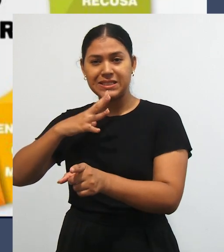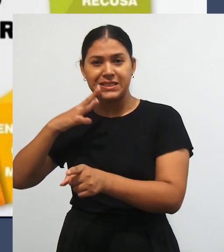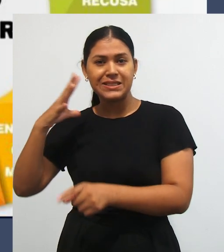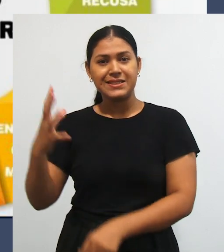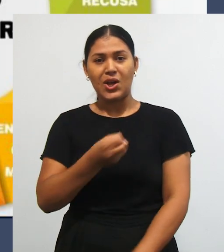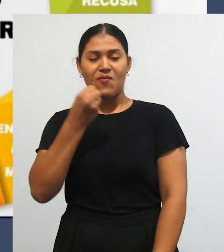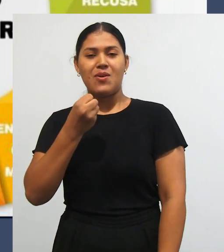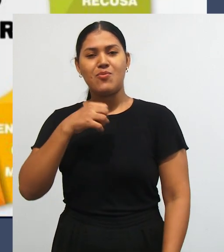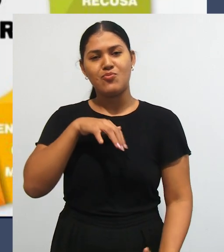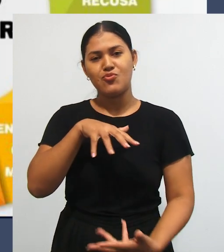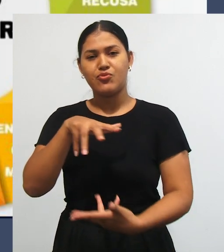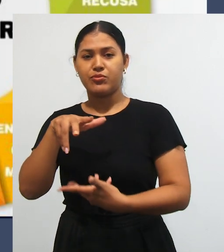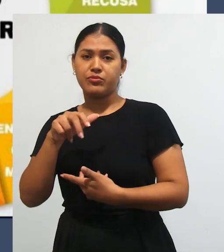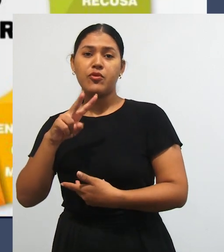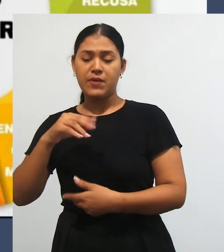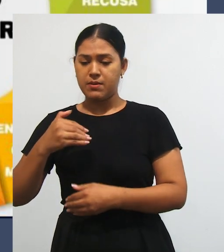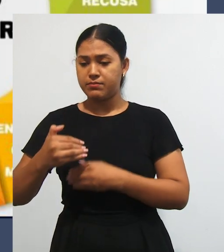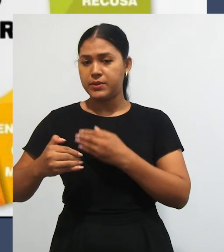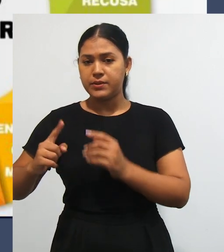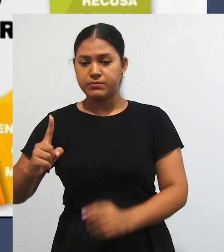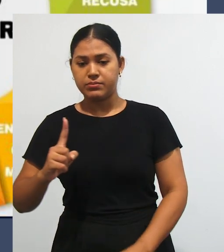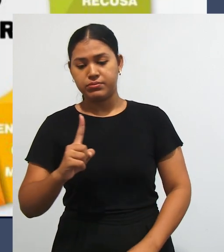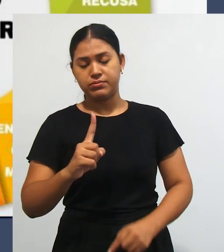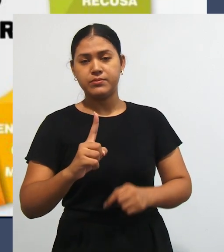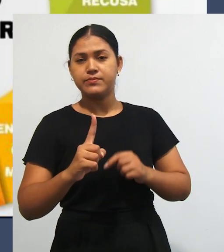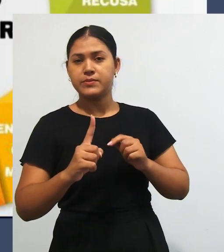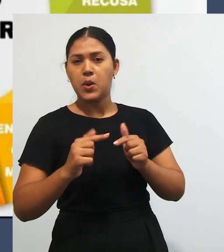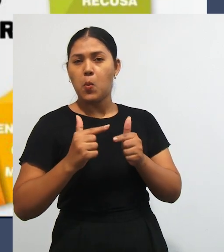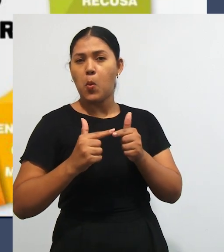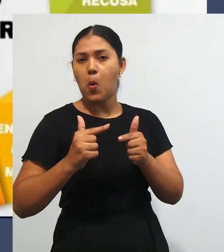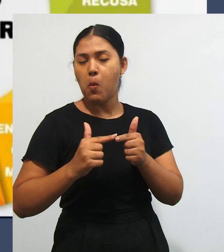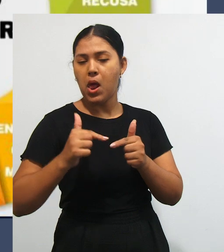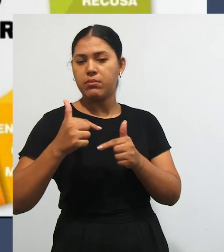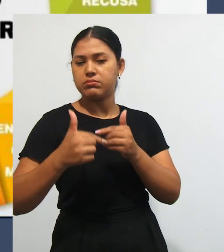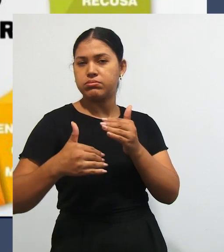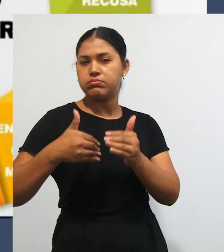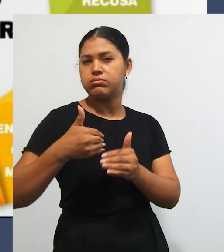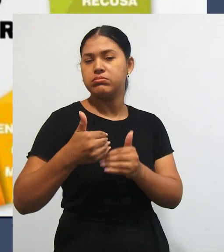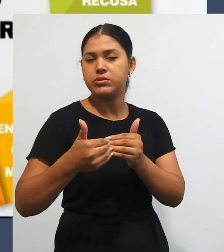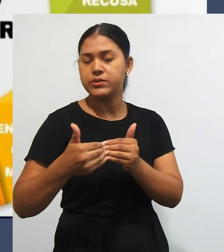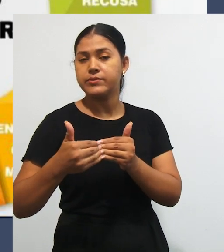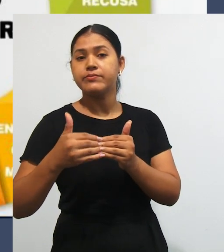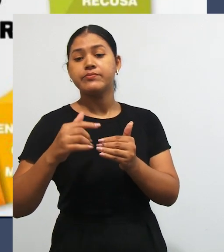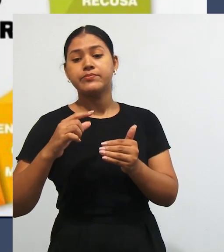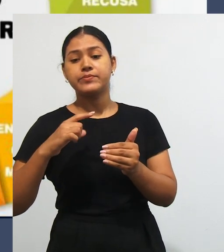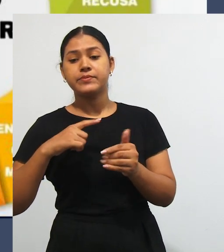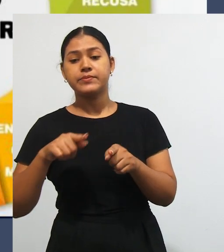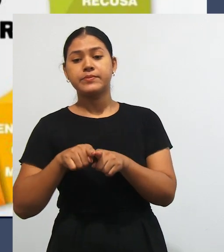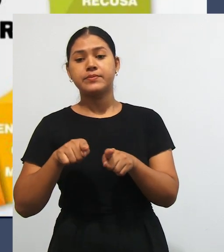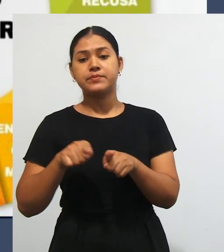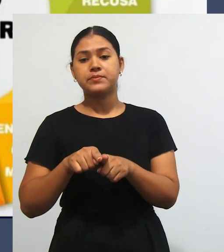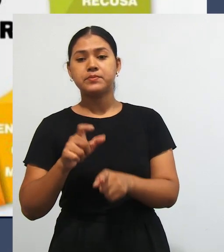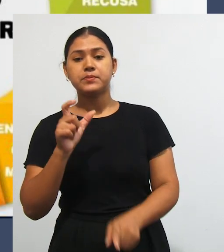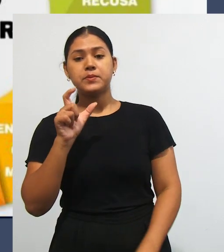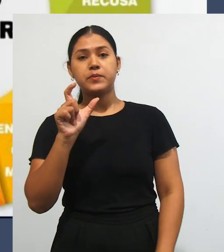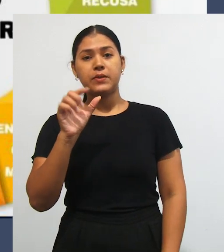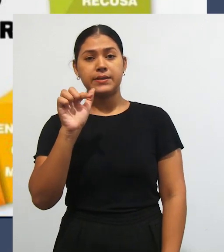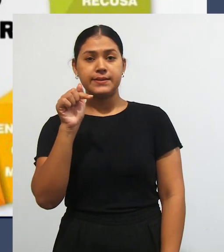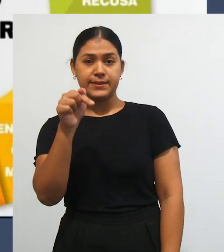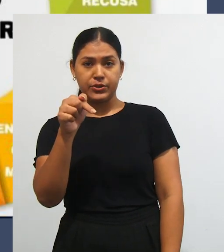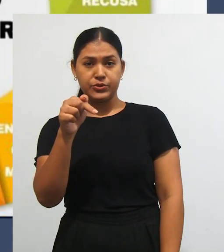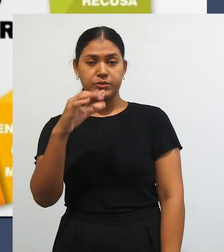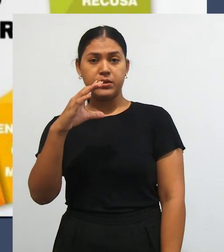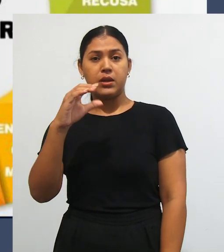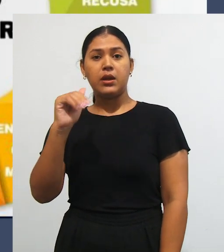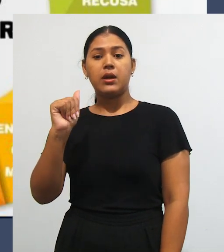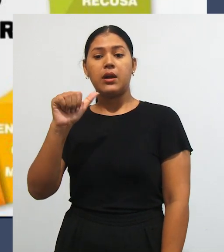Ele vai passar por provações e aí ele vai entrar num estado de casulo. O que é esse casulo? A gente pode entender o casulo aqui como a faculdade,